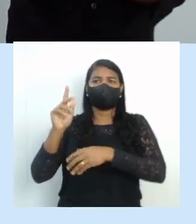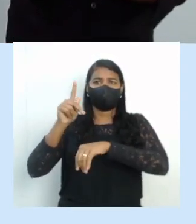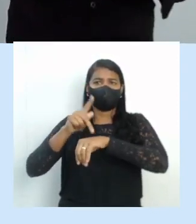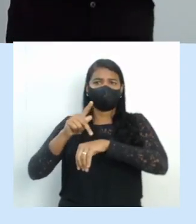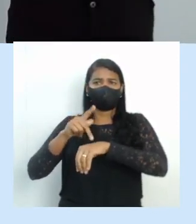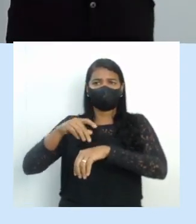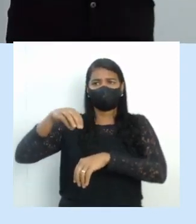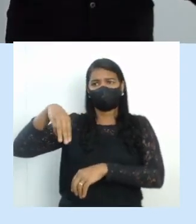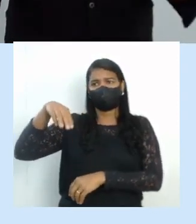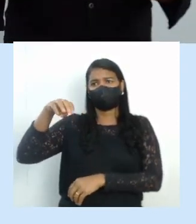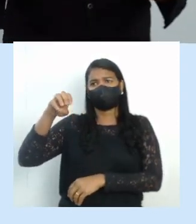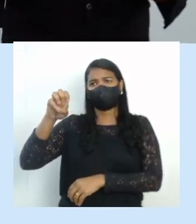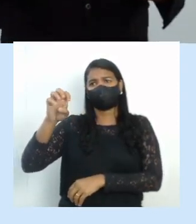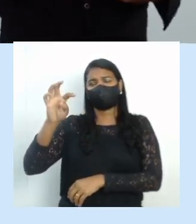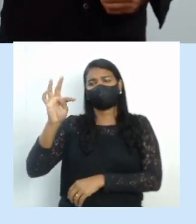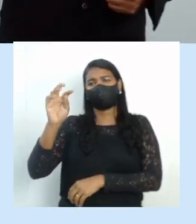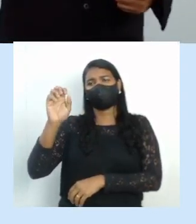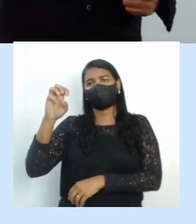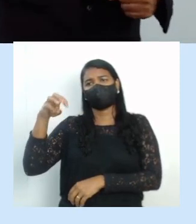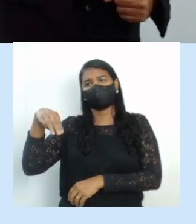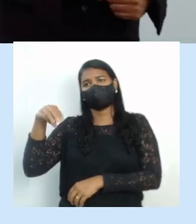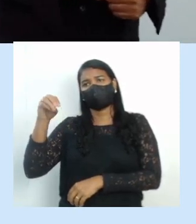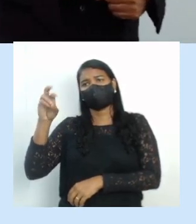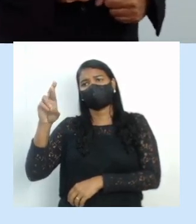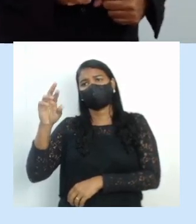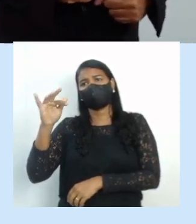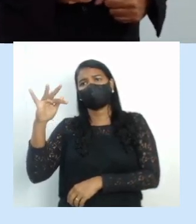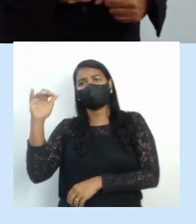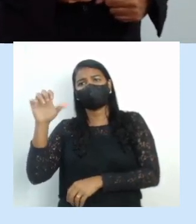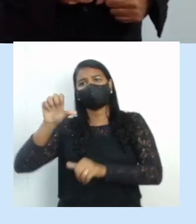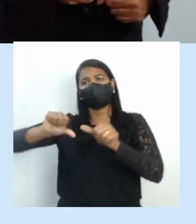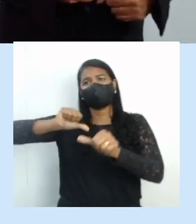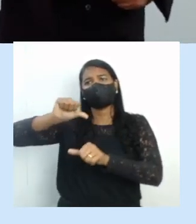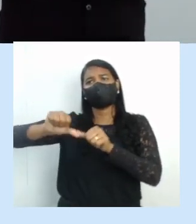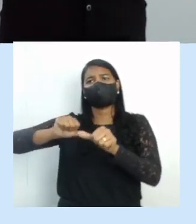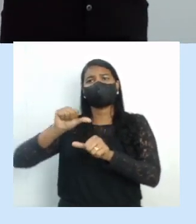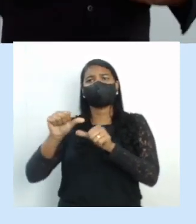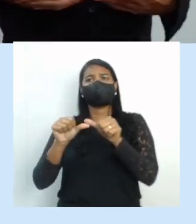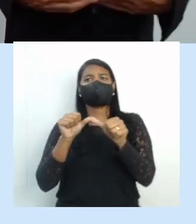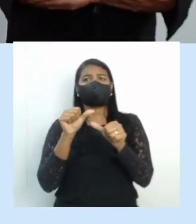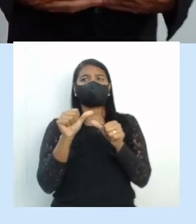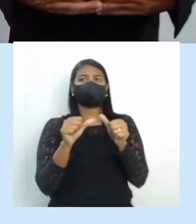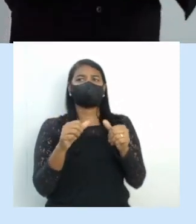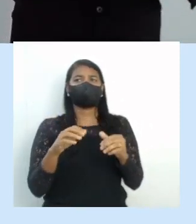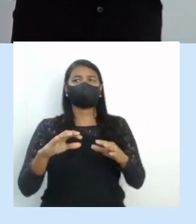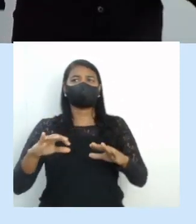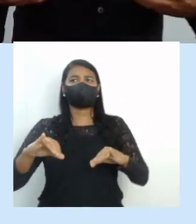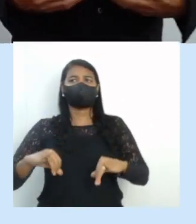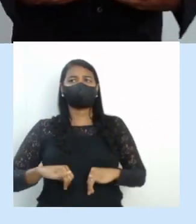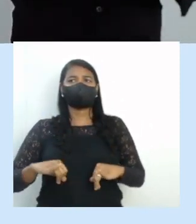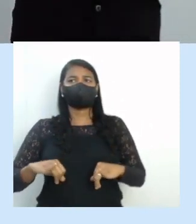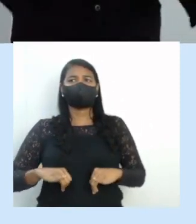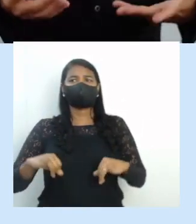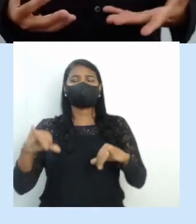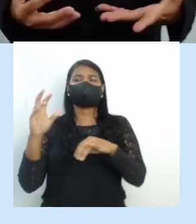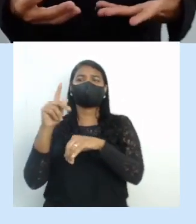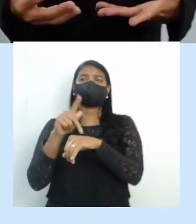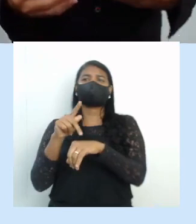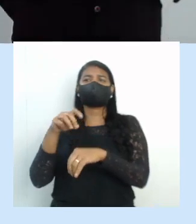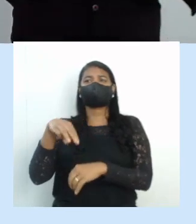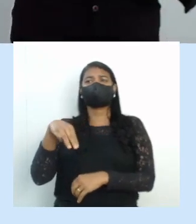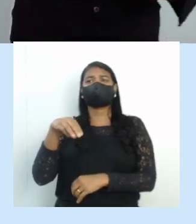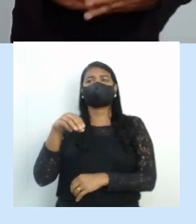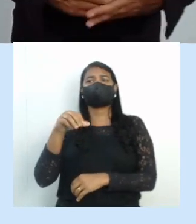metamórficas formaram-se a partir das transformações sofridas pelas rochas